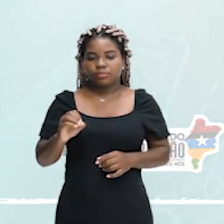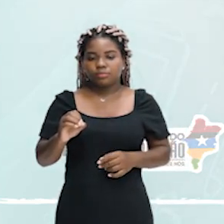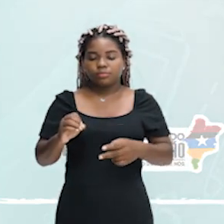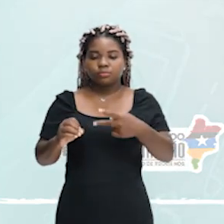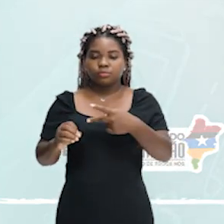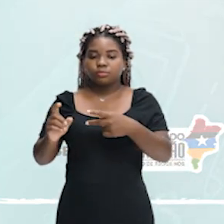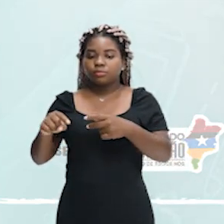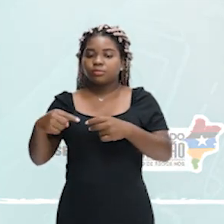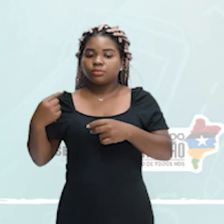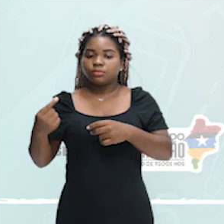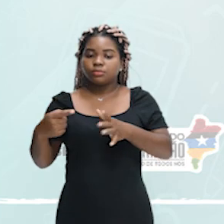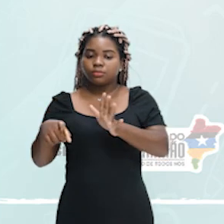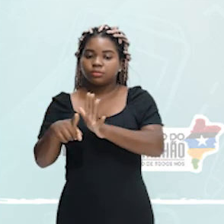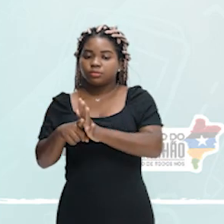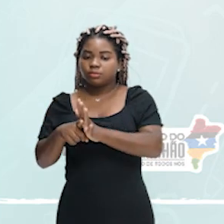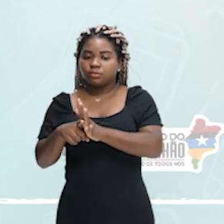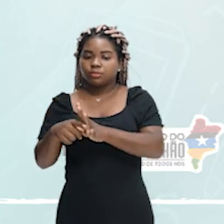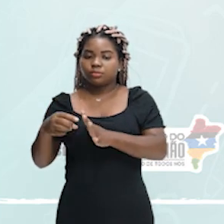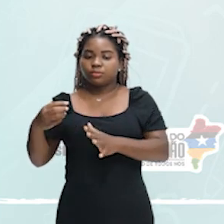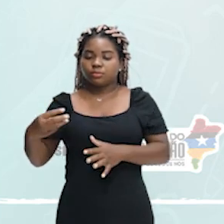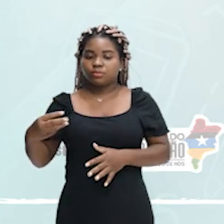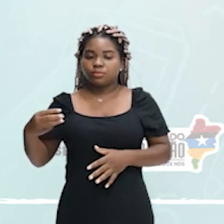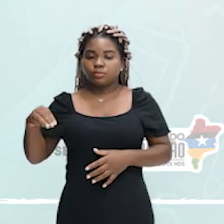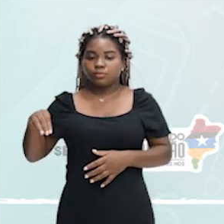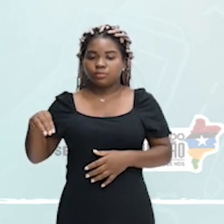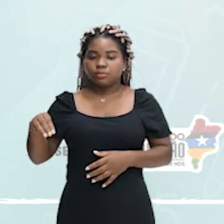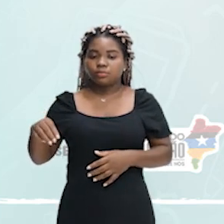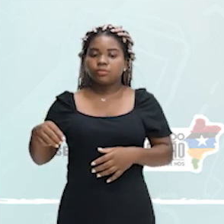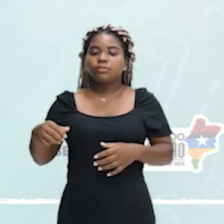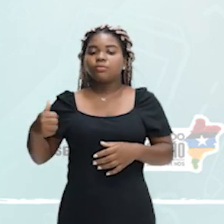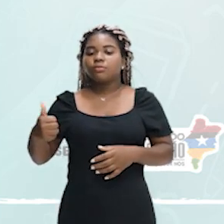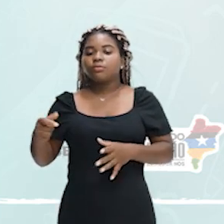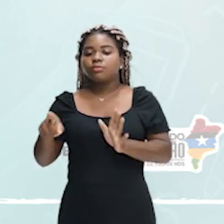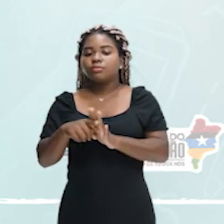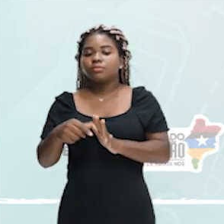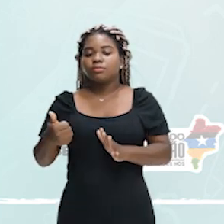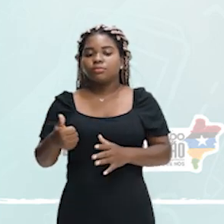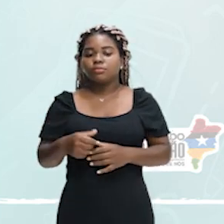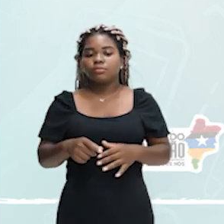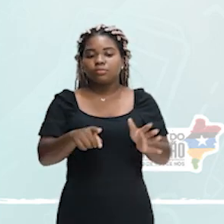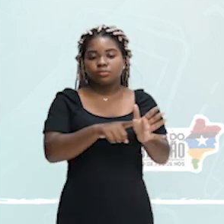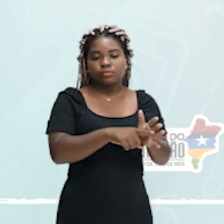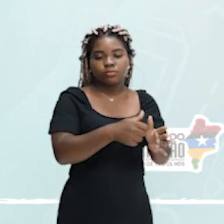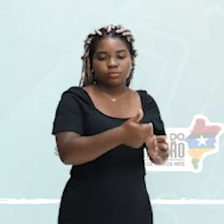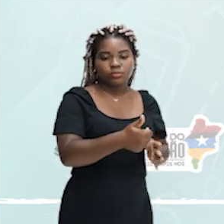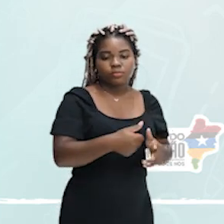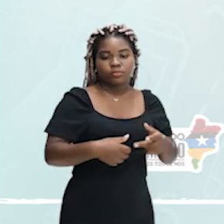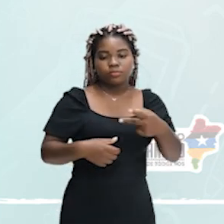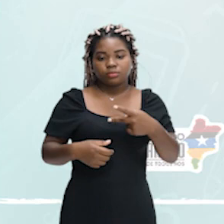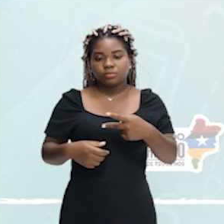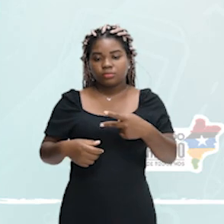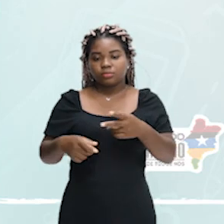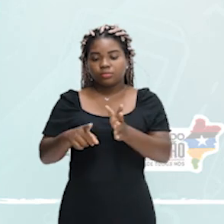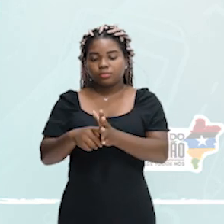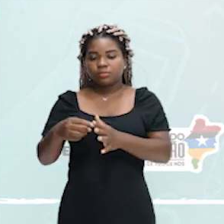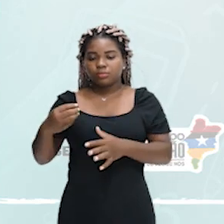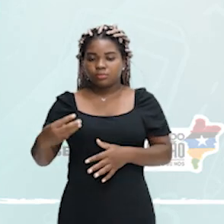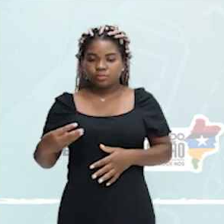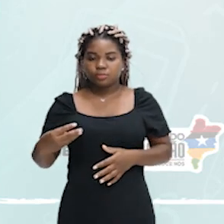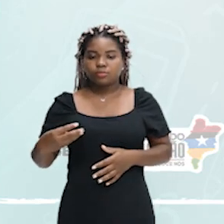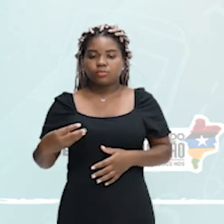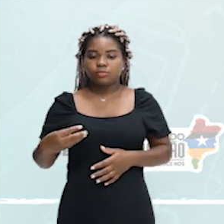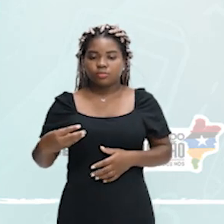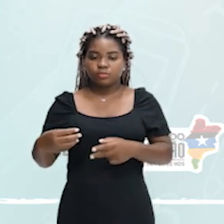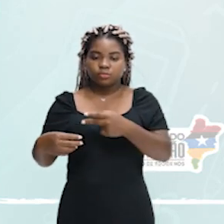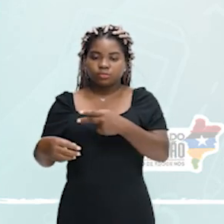lado. E no outro lado vai ser o 1 menos 1. Fazendo aqui os cálculos normalmente, eu vou ter menos 1 menor que menos